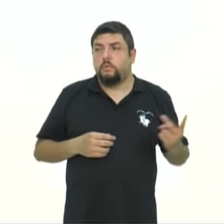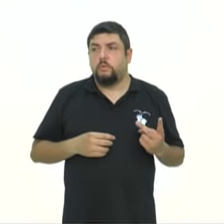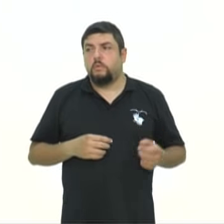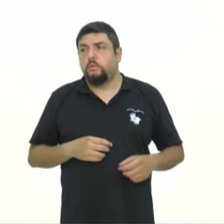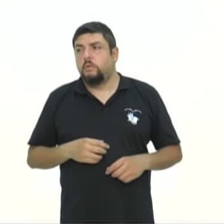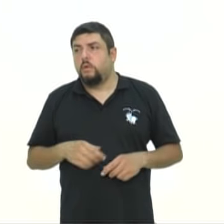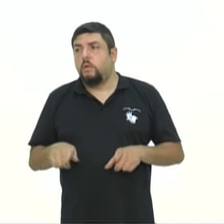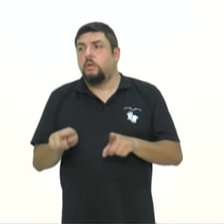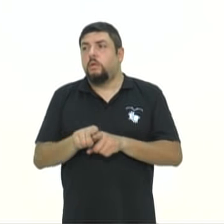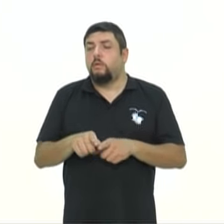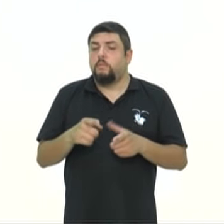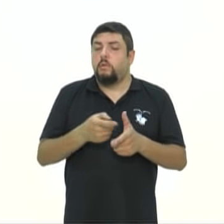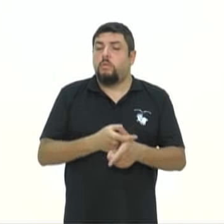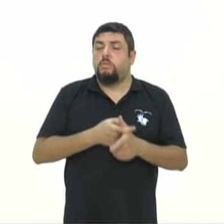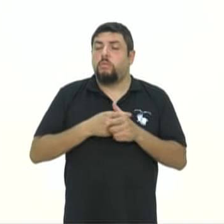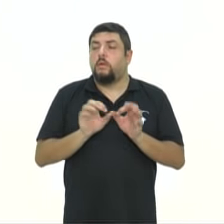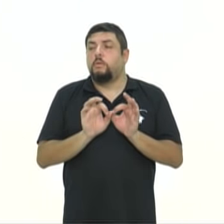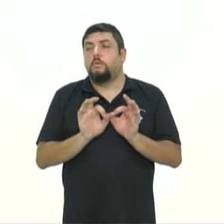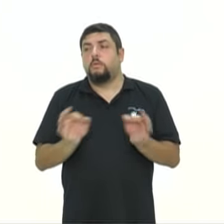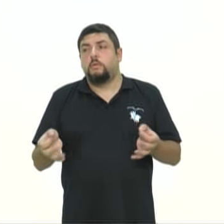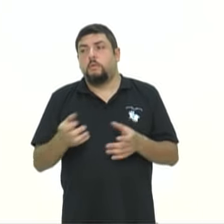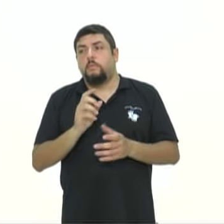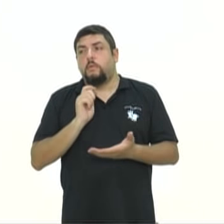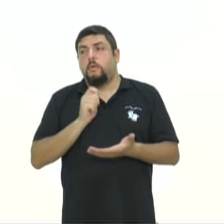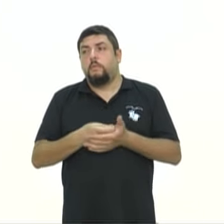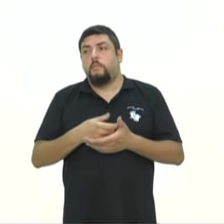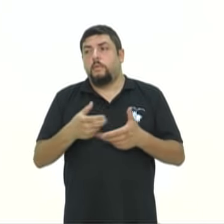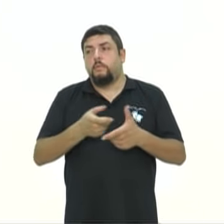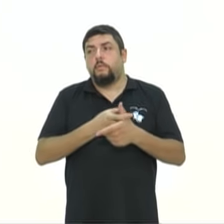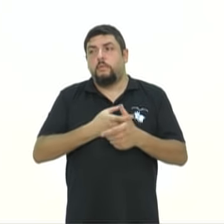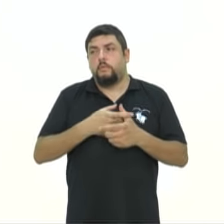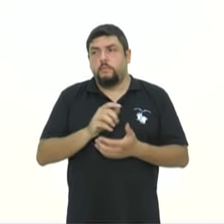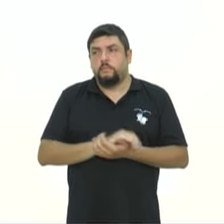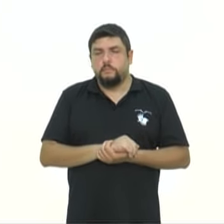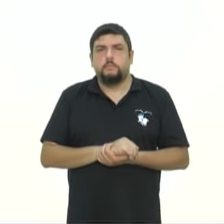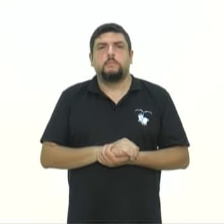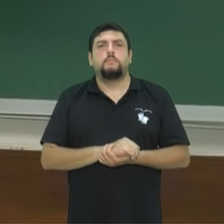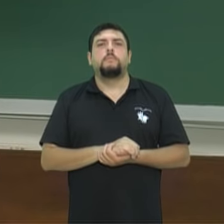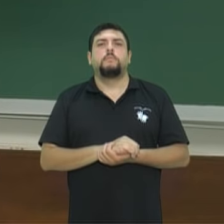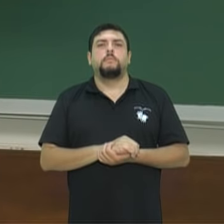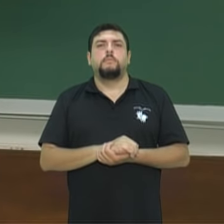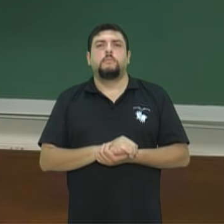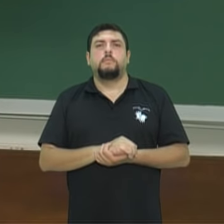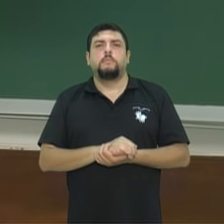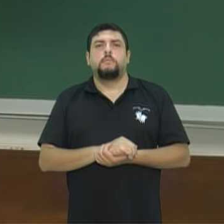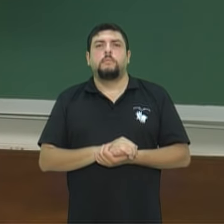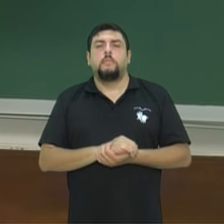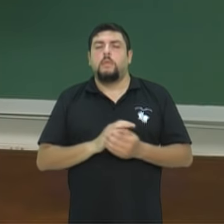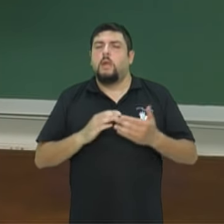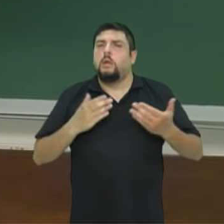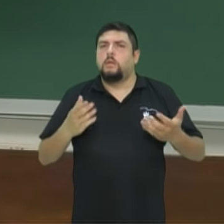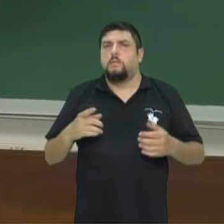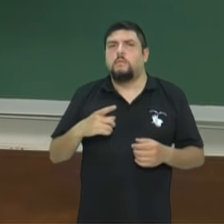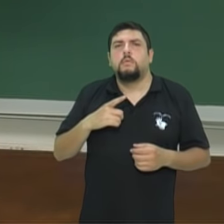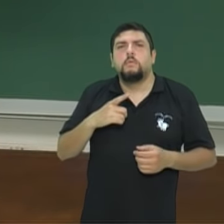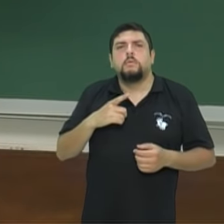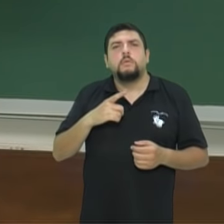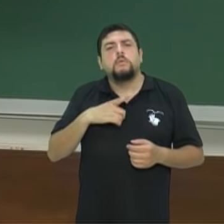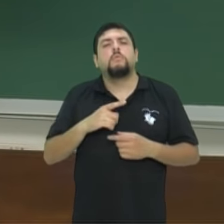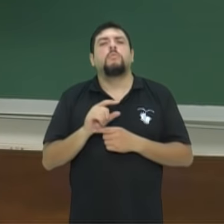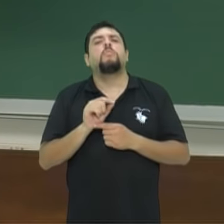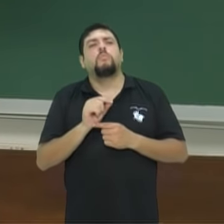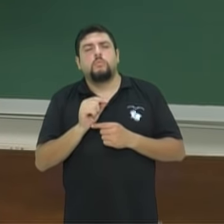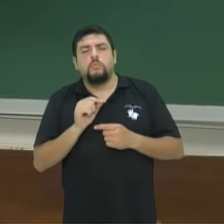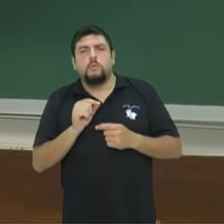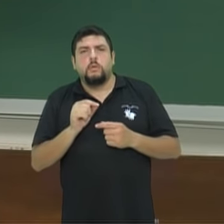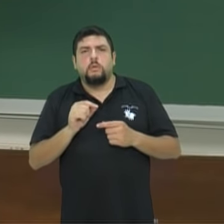empréstimo simples para arrumar as contas, né? Então, a gente tem aqui vários recursos